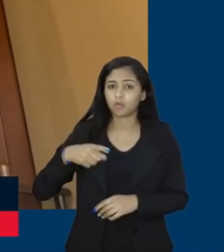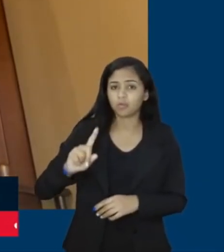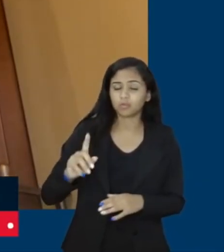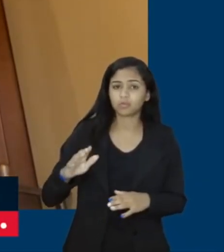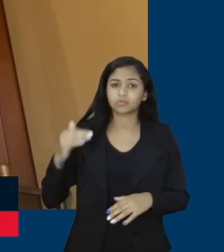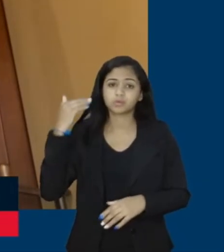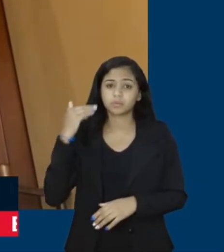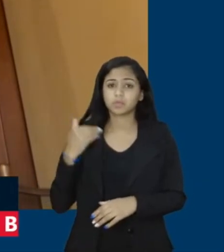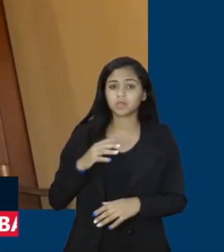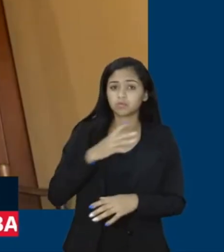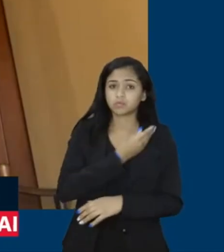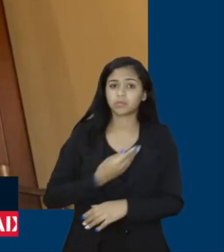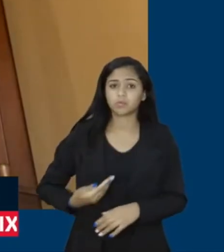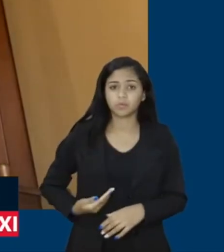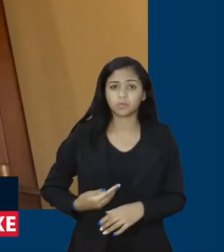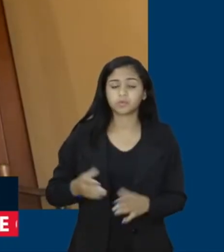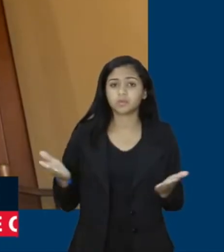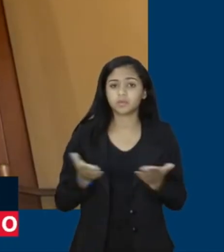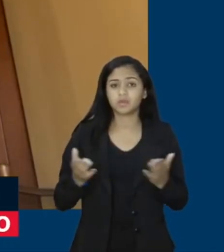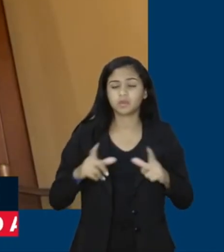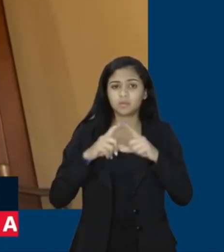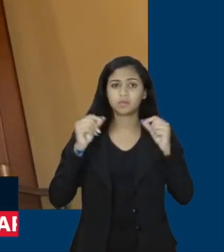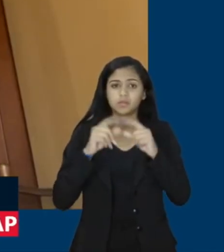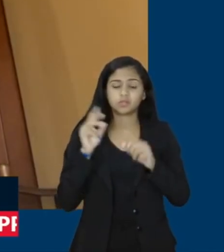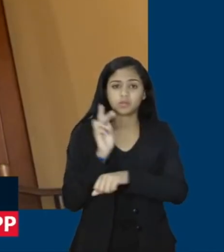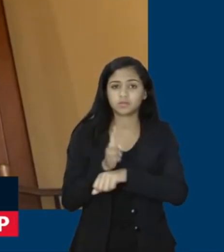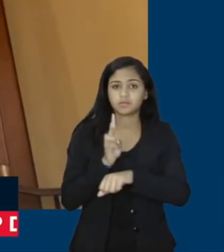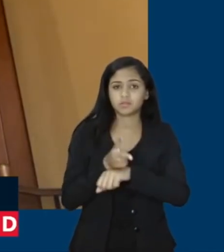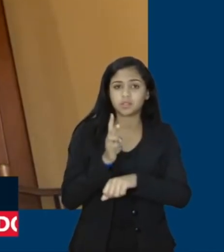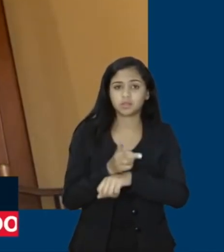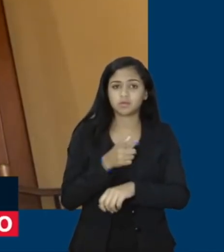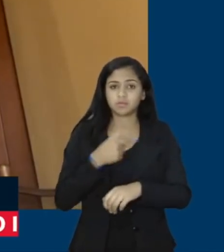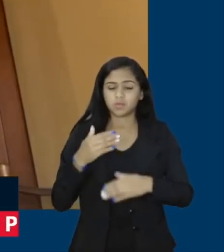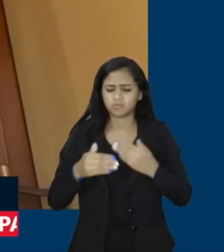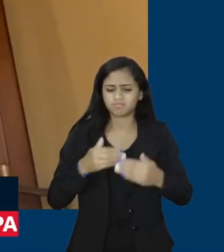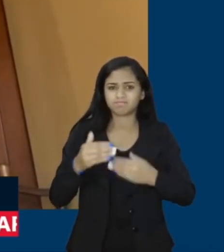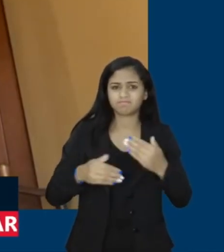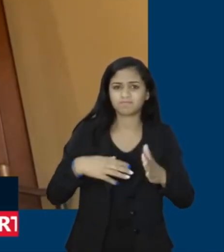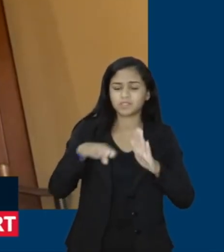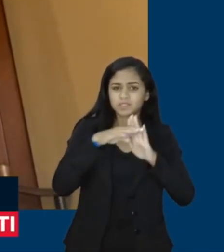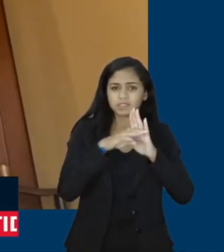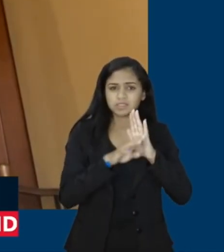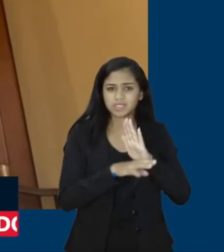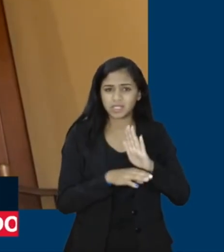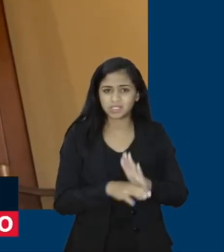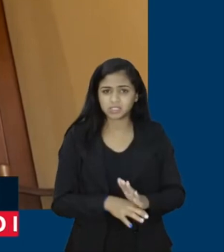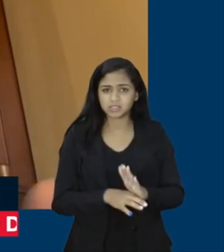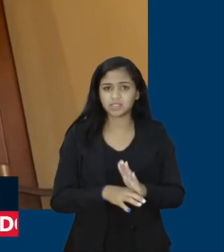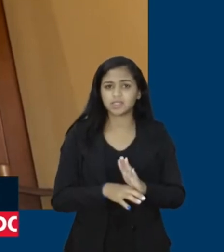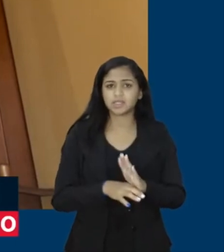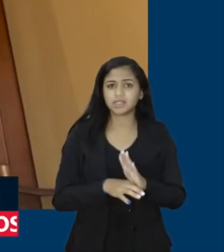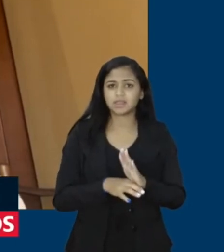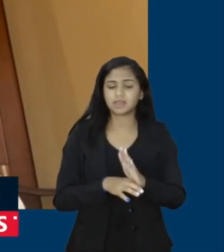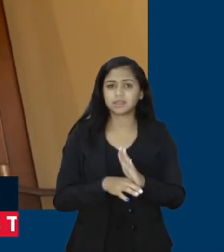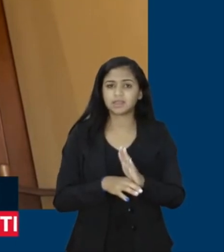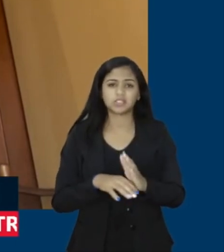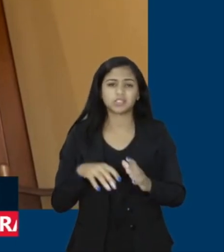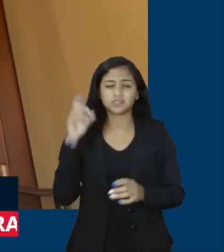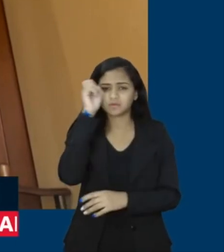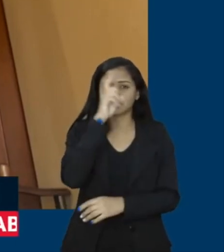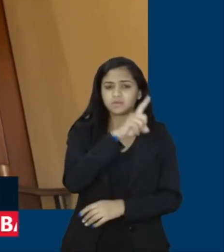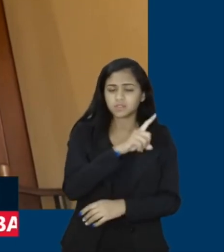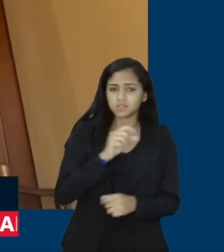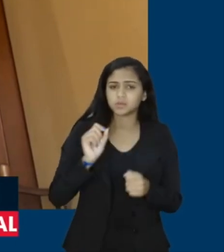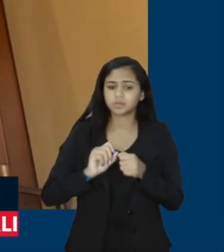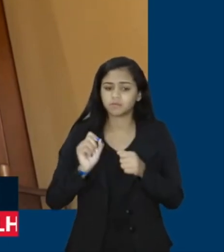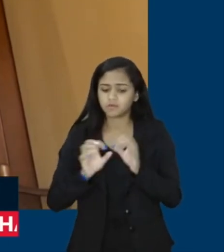das Cidades. E aqui em Brasília a gente tem sempre uma sequência de agendas muito intensa para ir